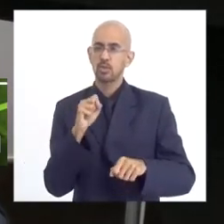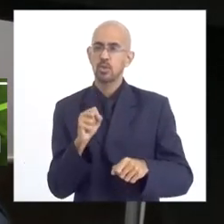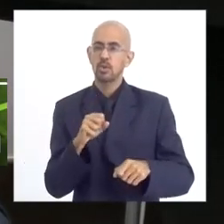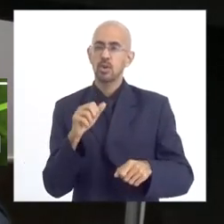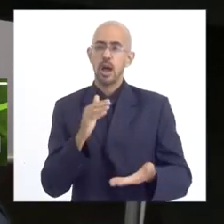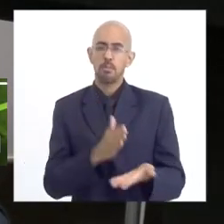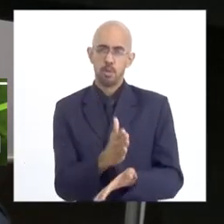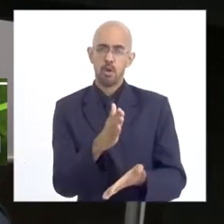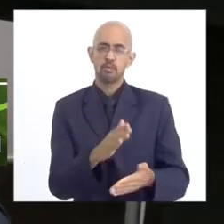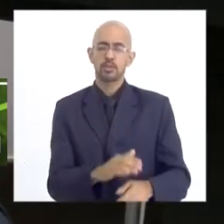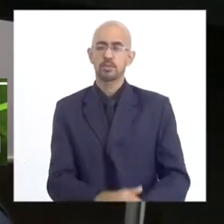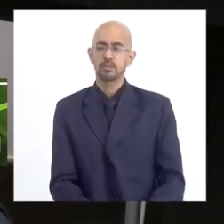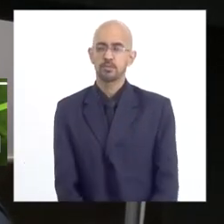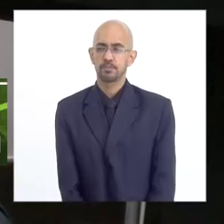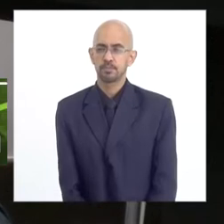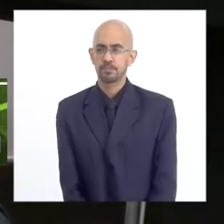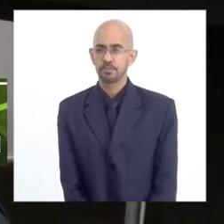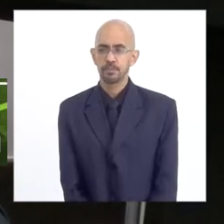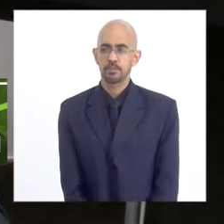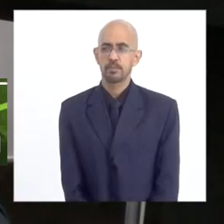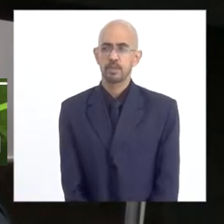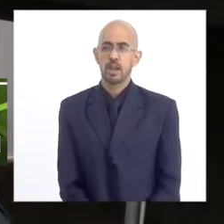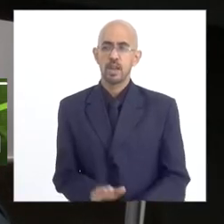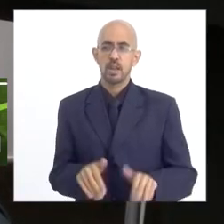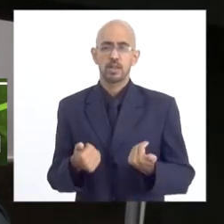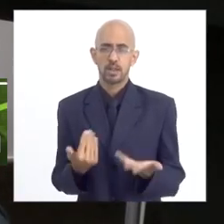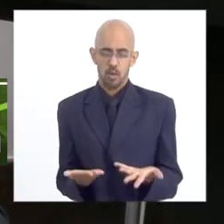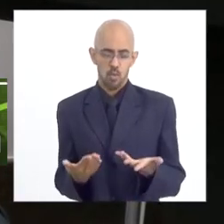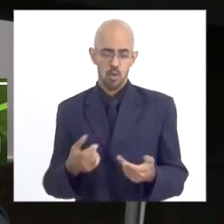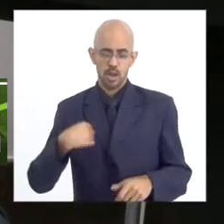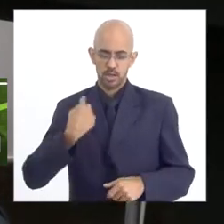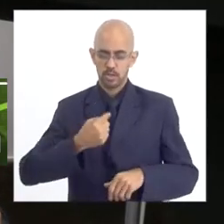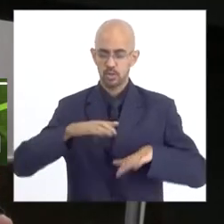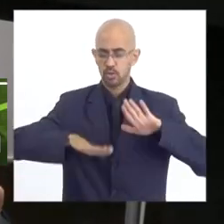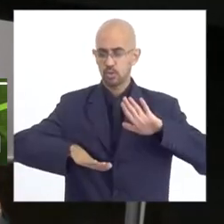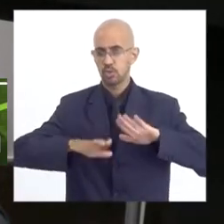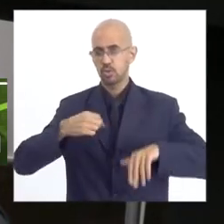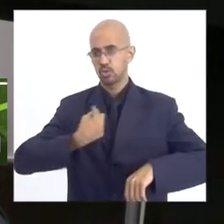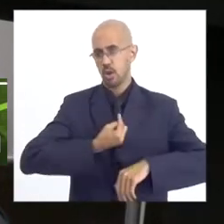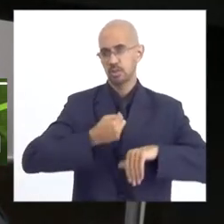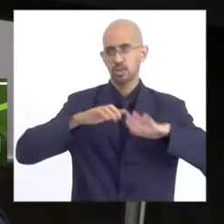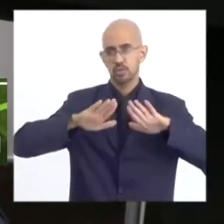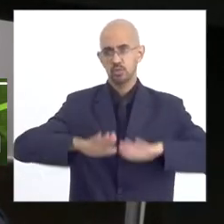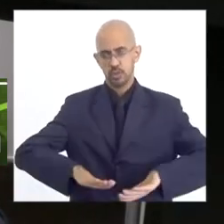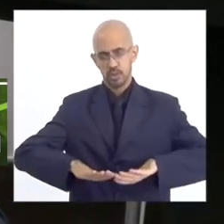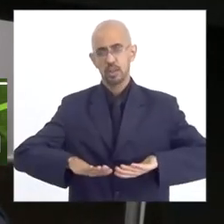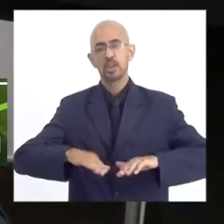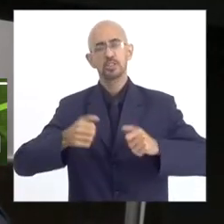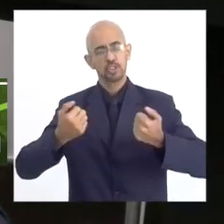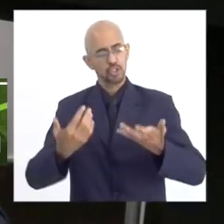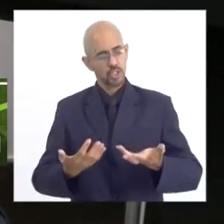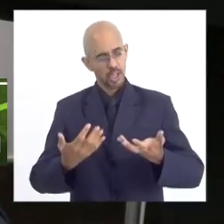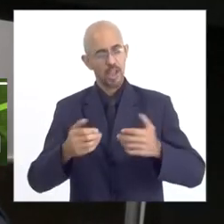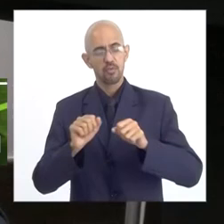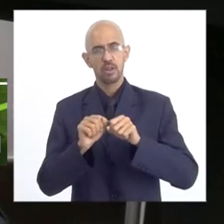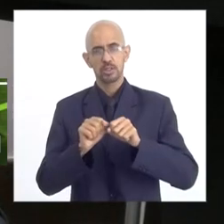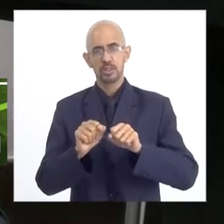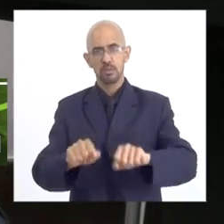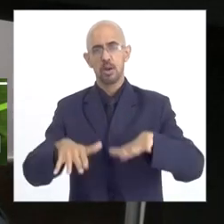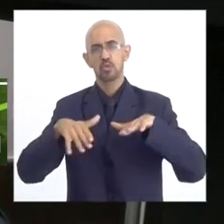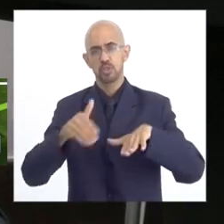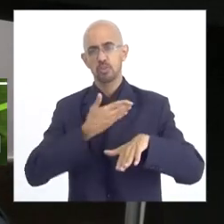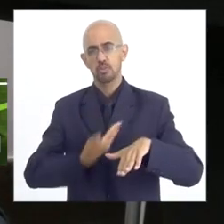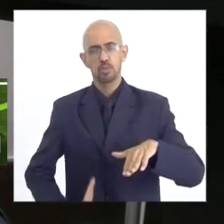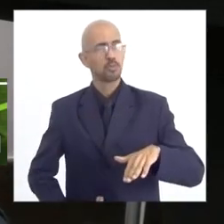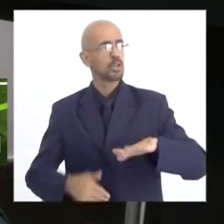Né? Então, a gente fica aqui muitas vezes, por isso que a gente quer fazer essa audiência pública, preso a um